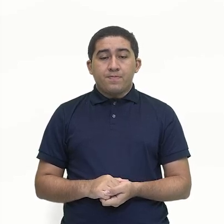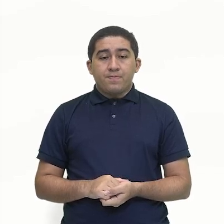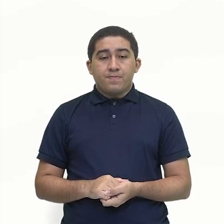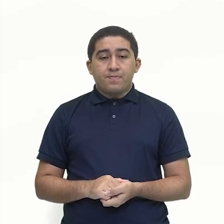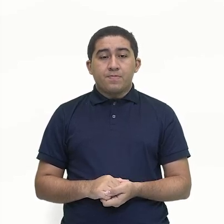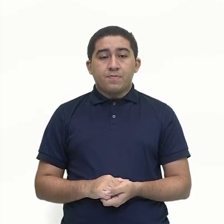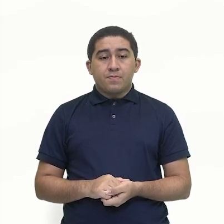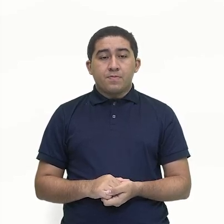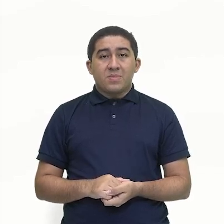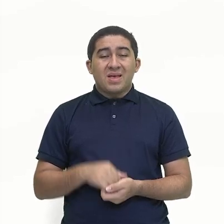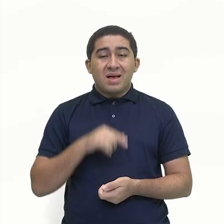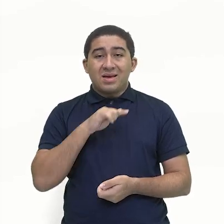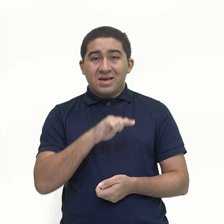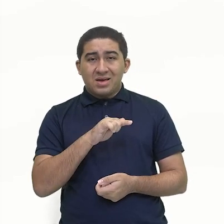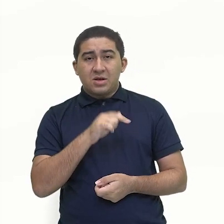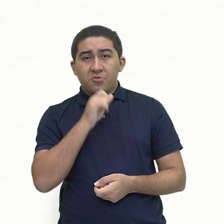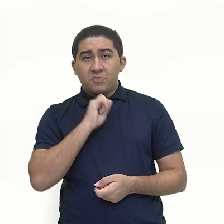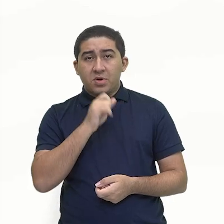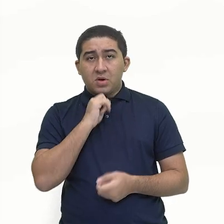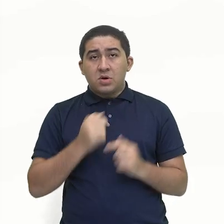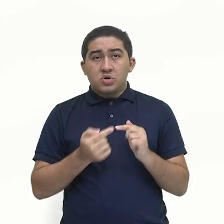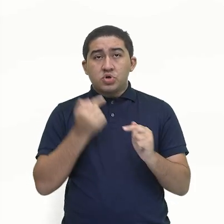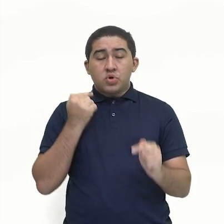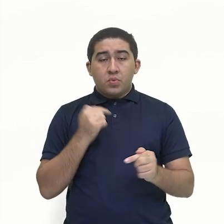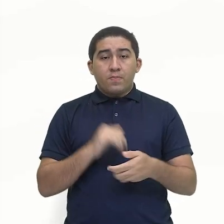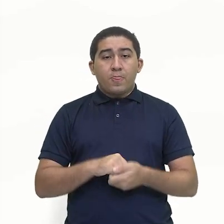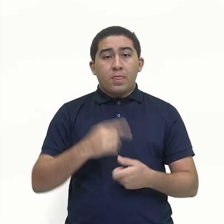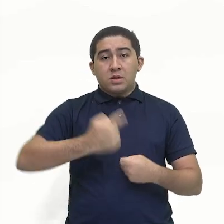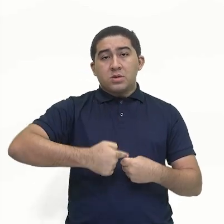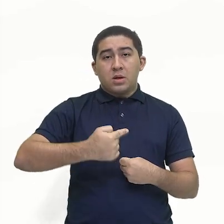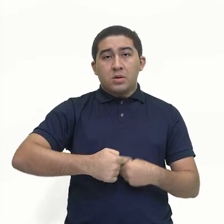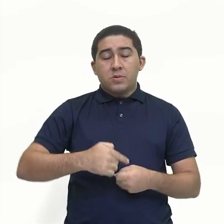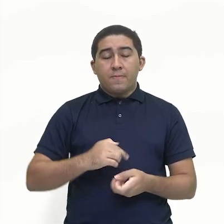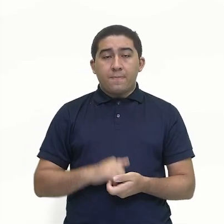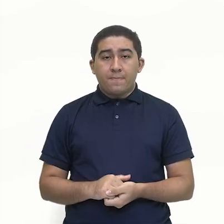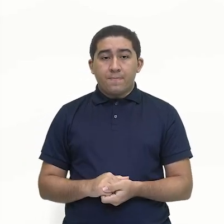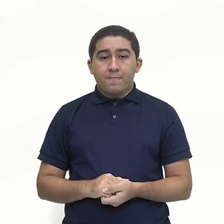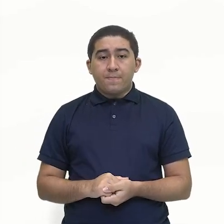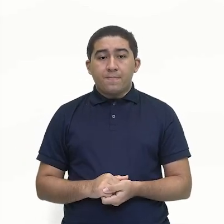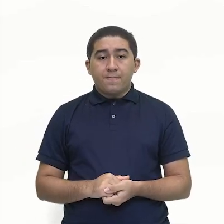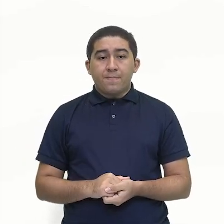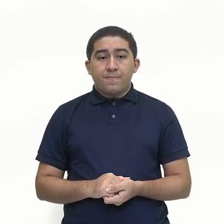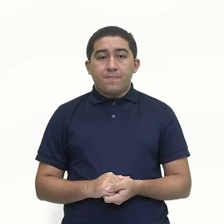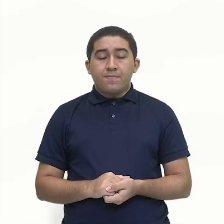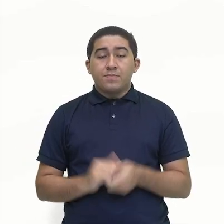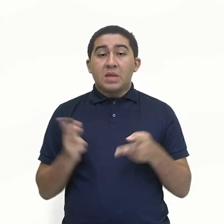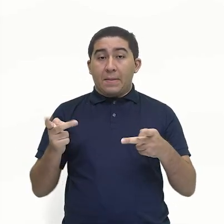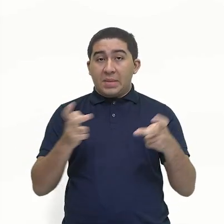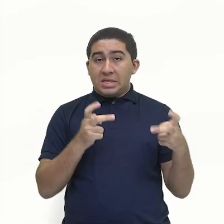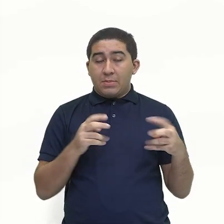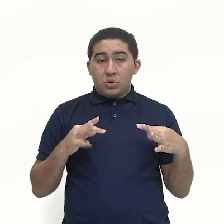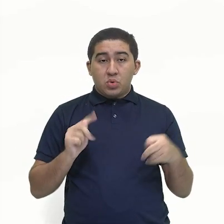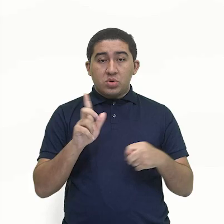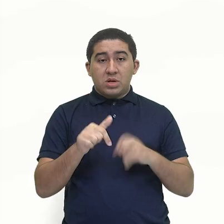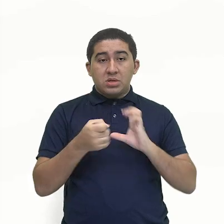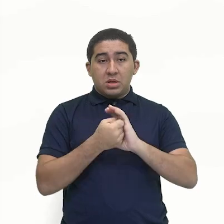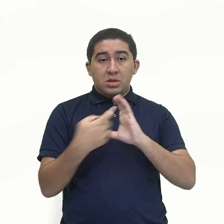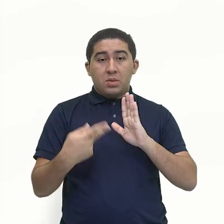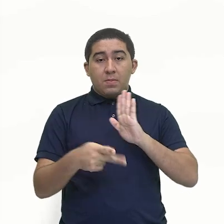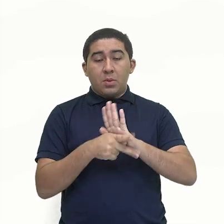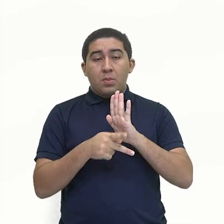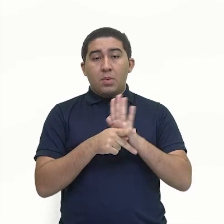The old one. Aquele antigo na cidade, tá? The town, na cidade. Então, repare que todos esses aqui